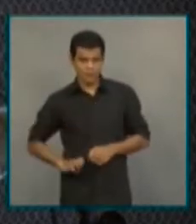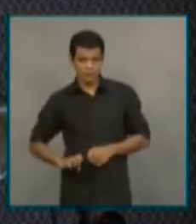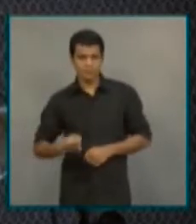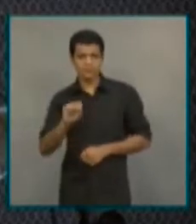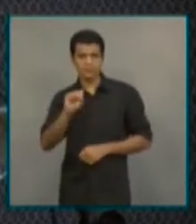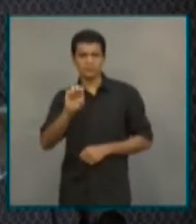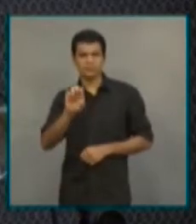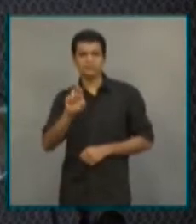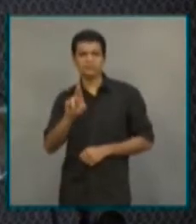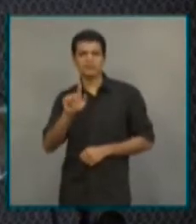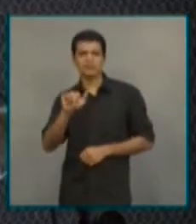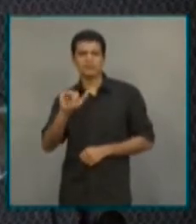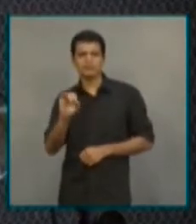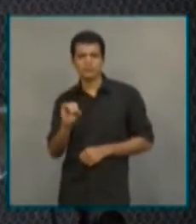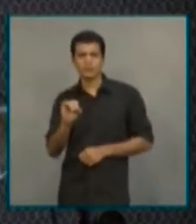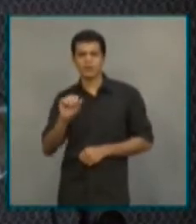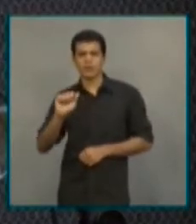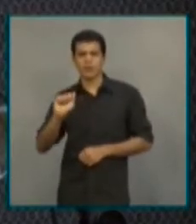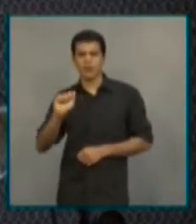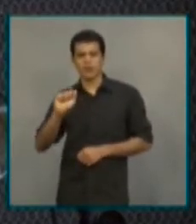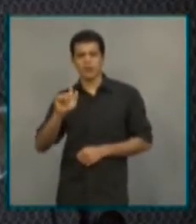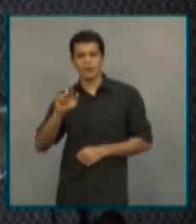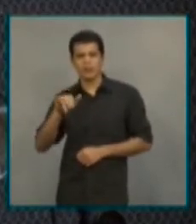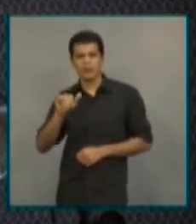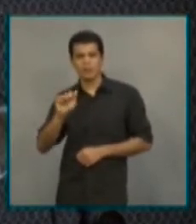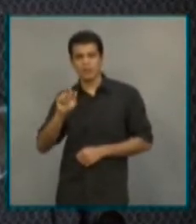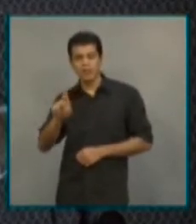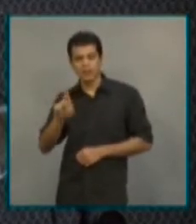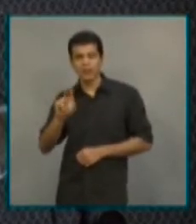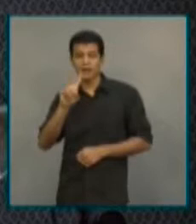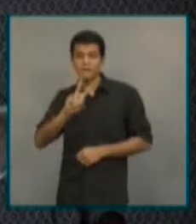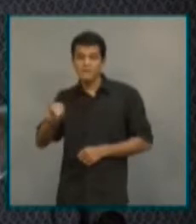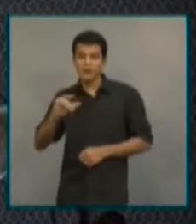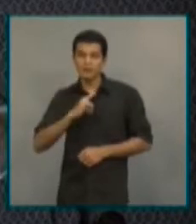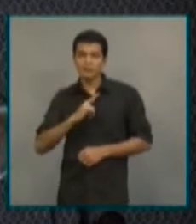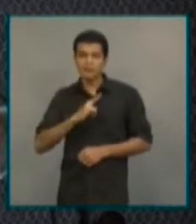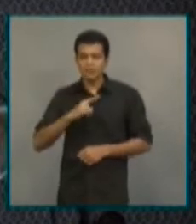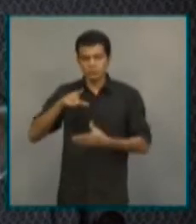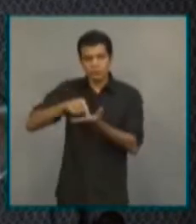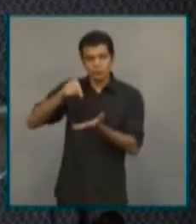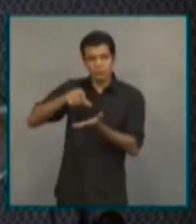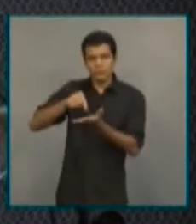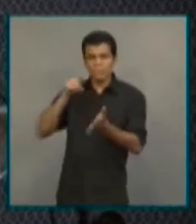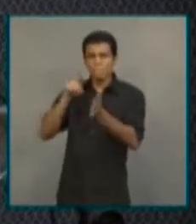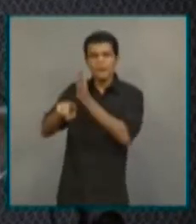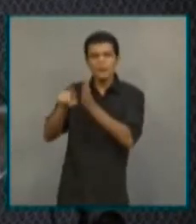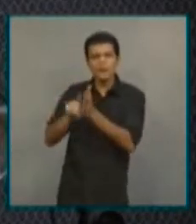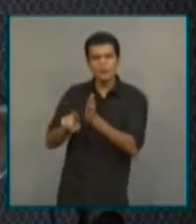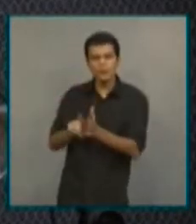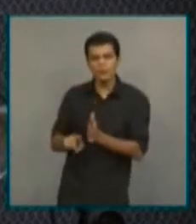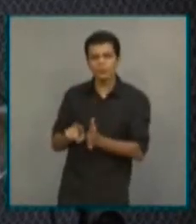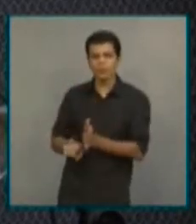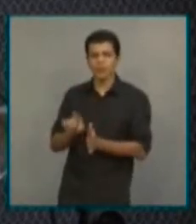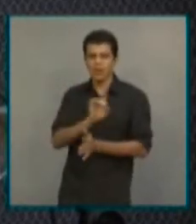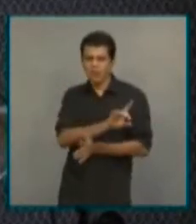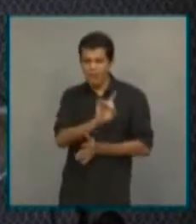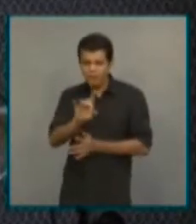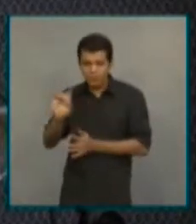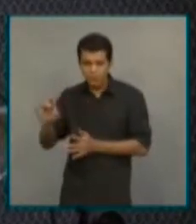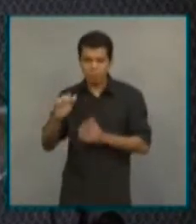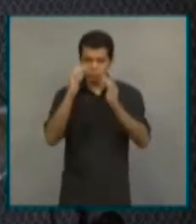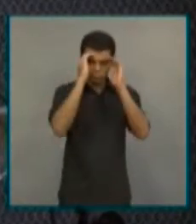deste debate, vai sortear uma pergunta para cada candidato, sendo o primeiro a responder, respeitando a ordem